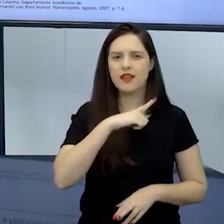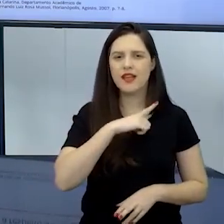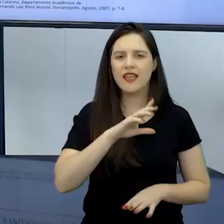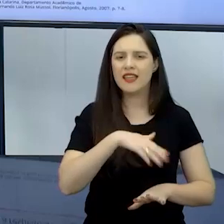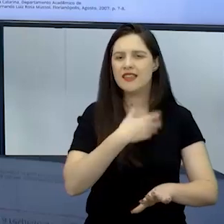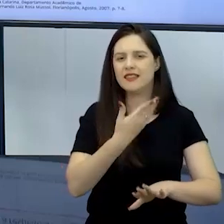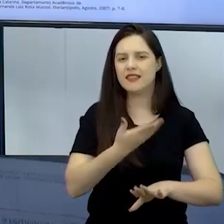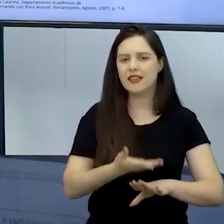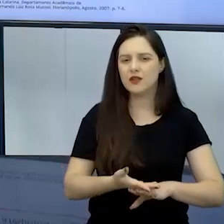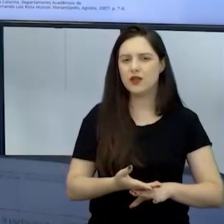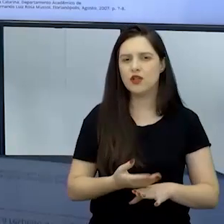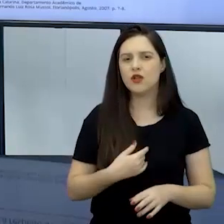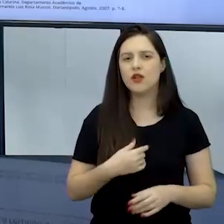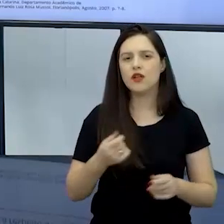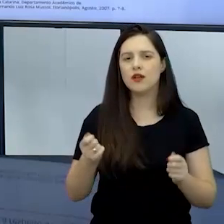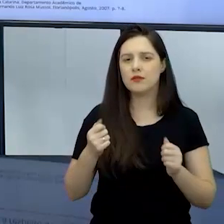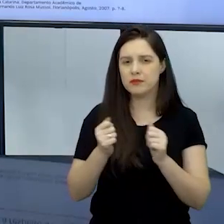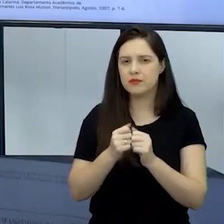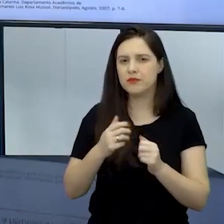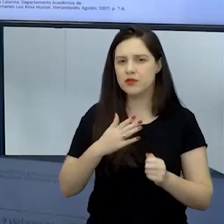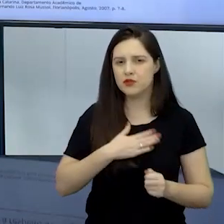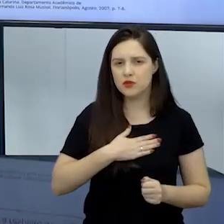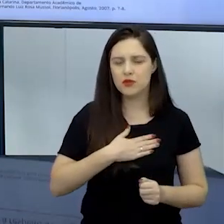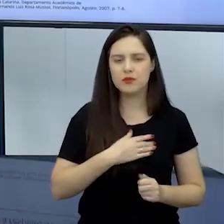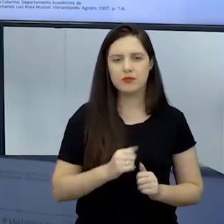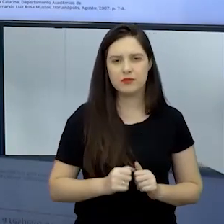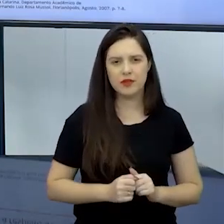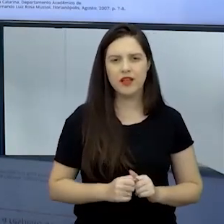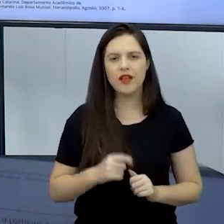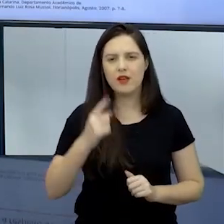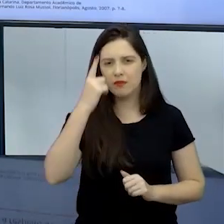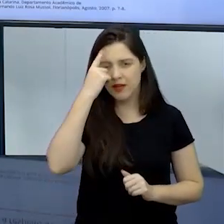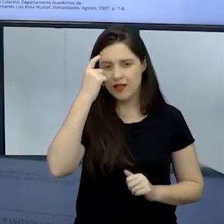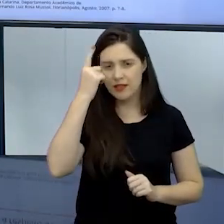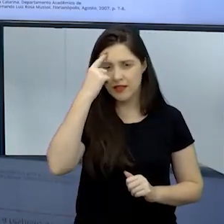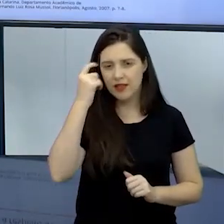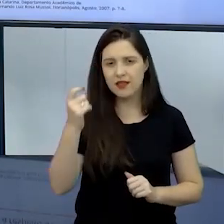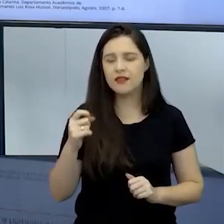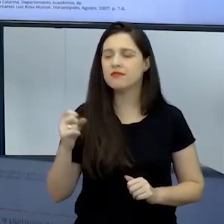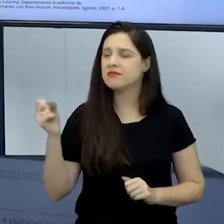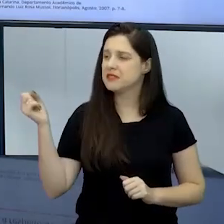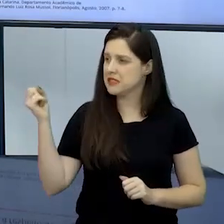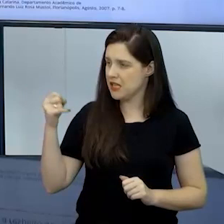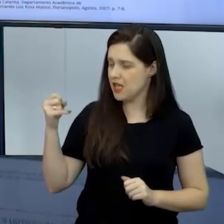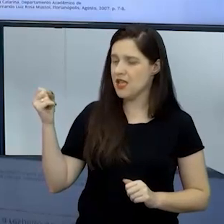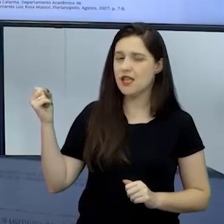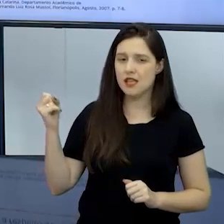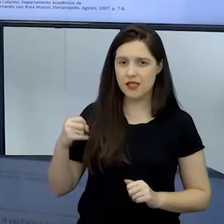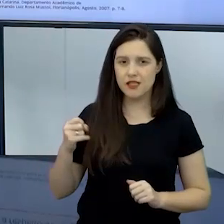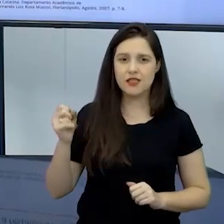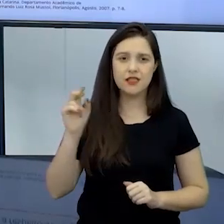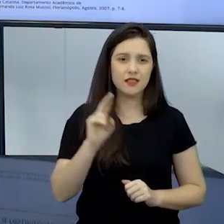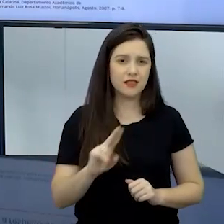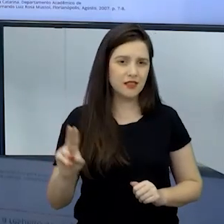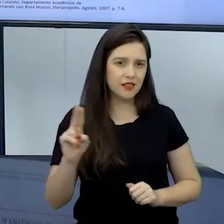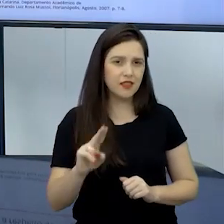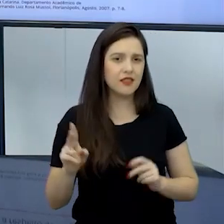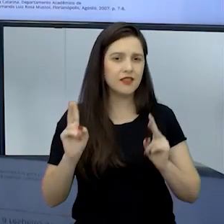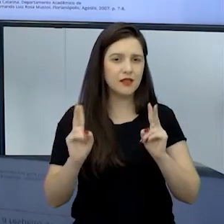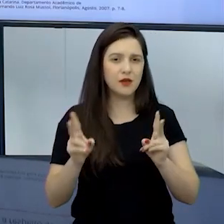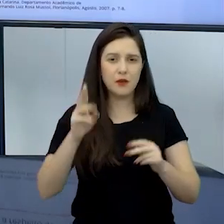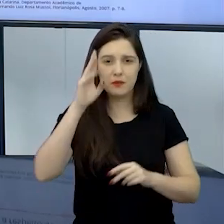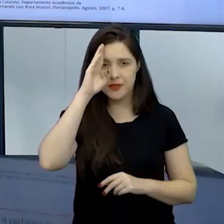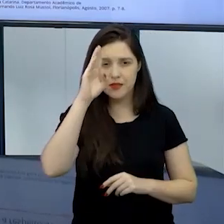Sido queimado vivo. Você sabe que o pessoal foi muito queimado vivo, né, sim, Gibalina? Sim, os bruxos